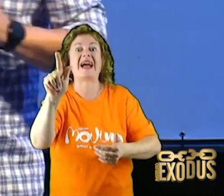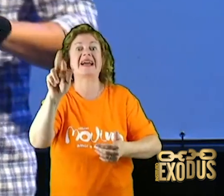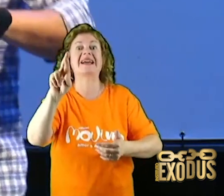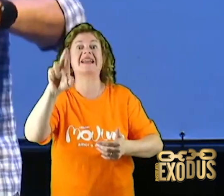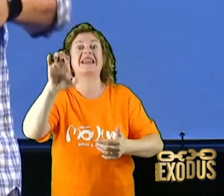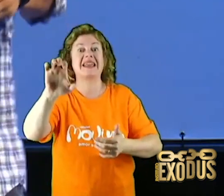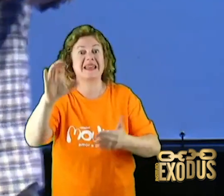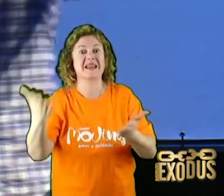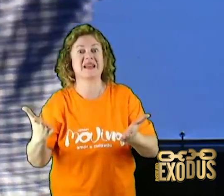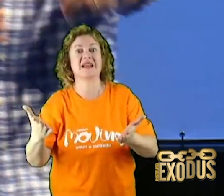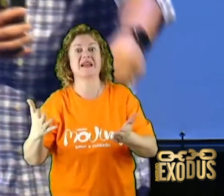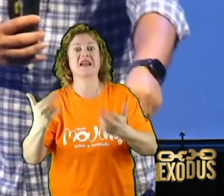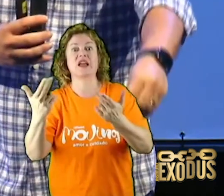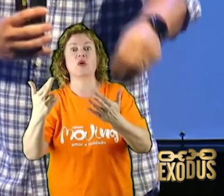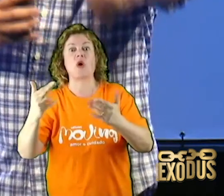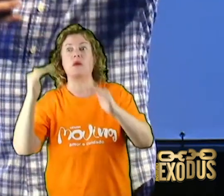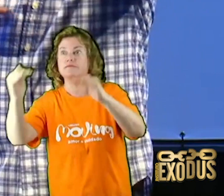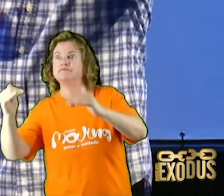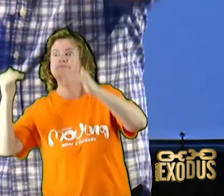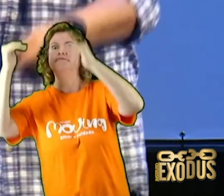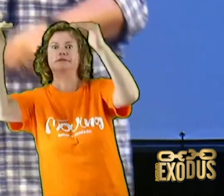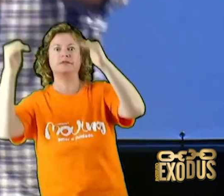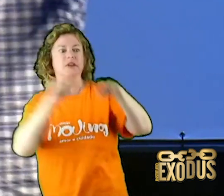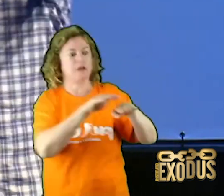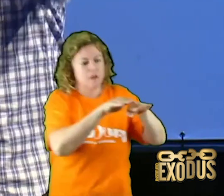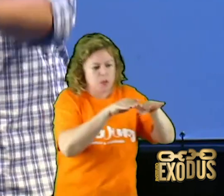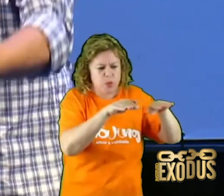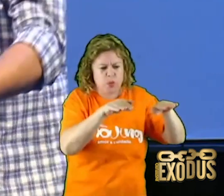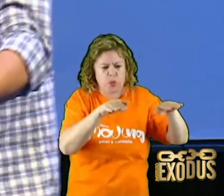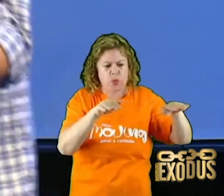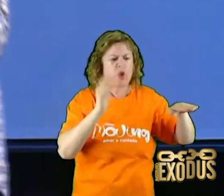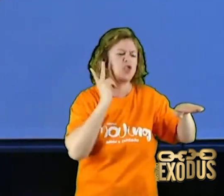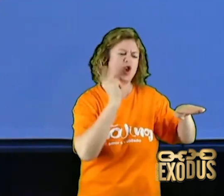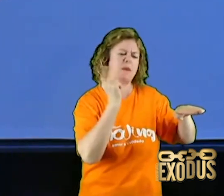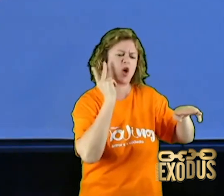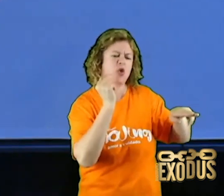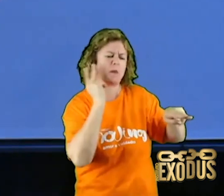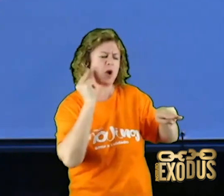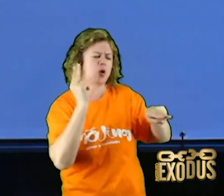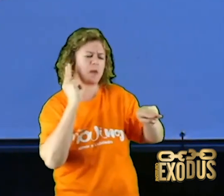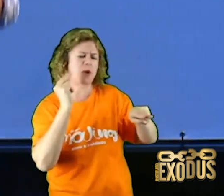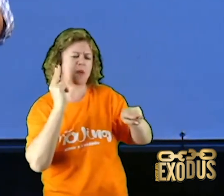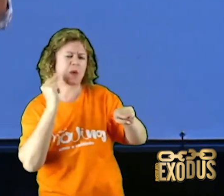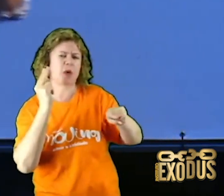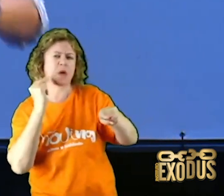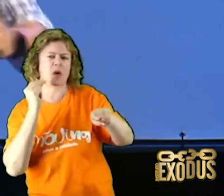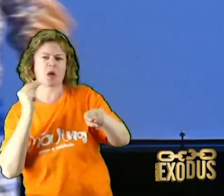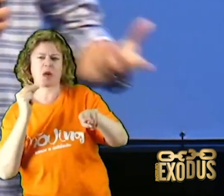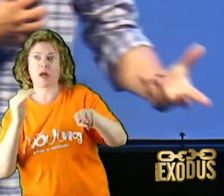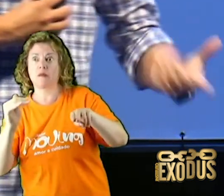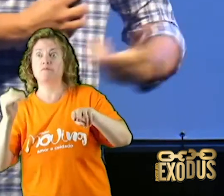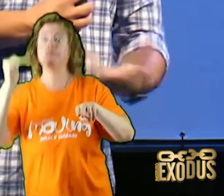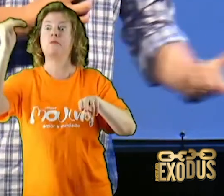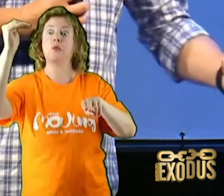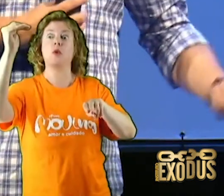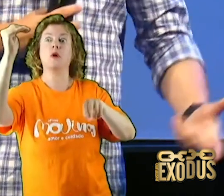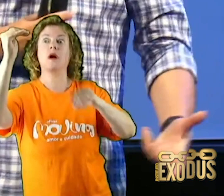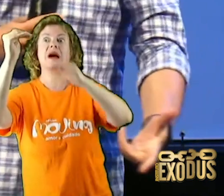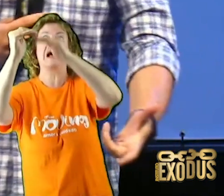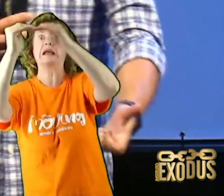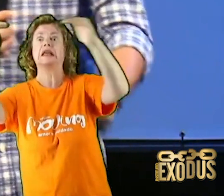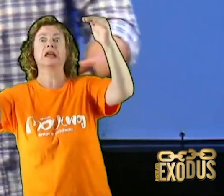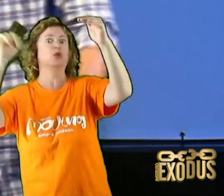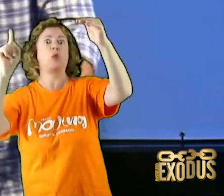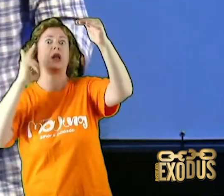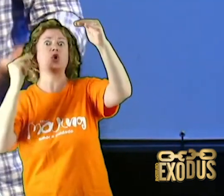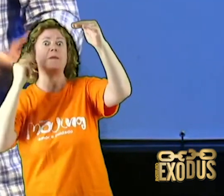apresenta, é isso. O nosso Deus é o Deus que criou a natureza, e é por isso que Ele quebra as leis, quando Ele quer quebrar as leis da